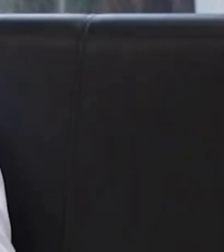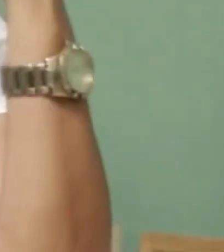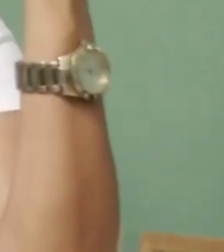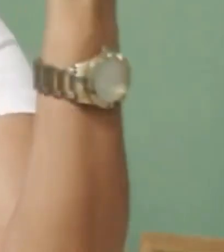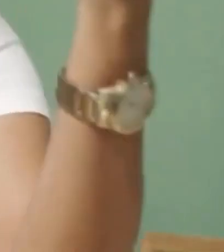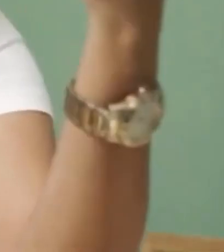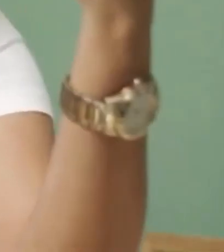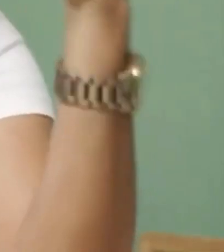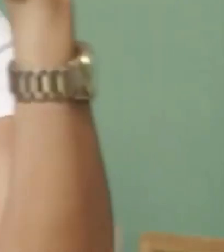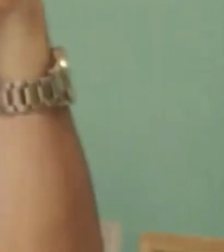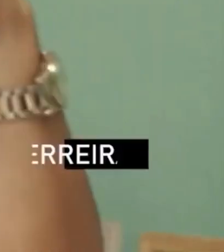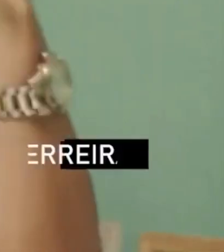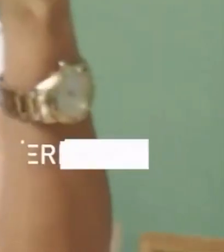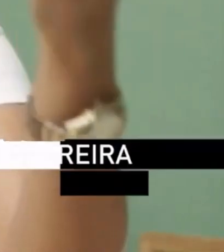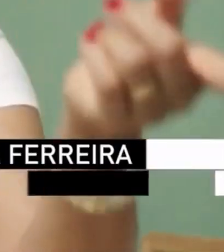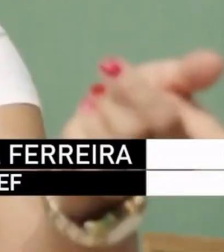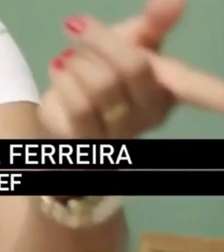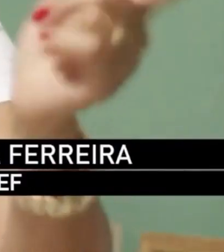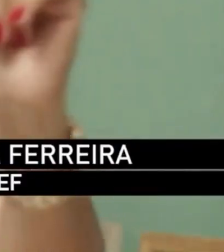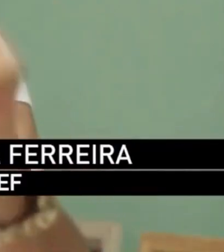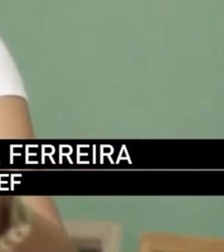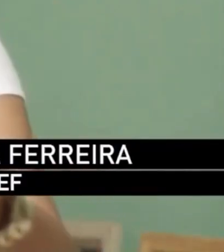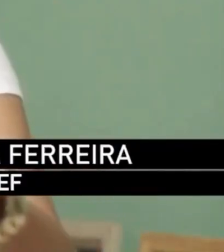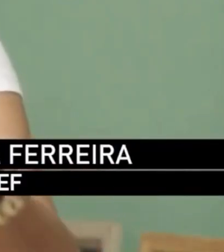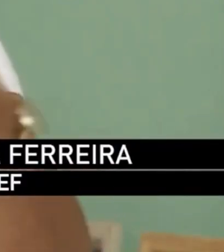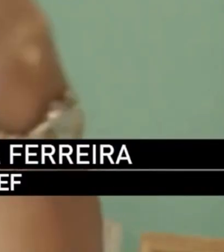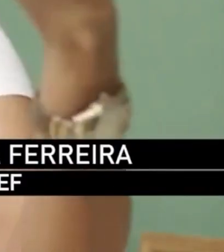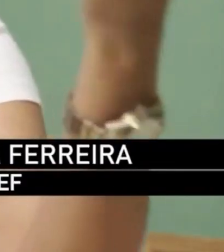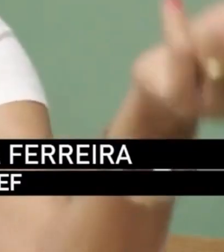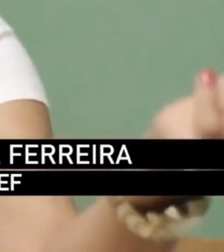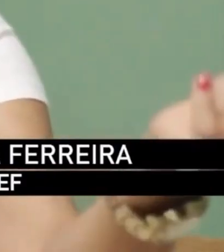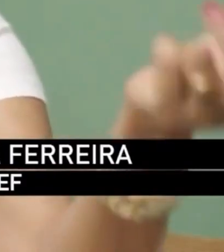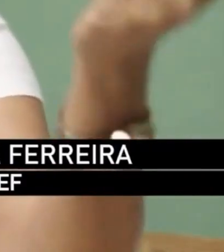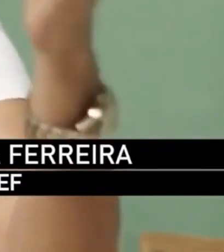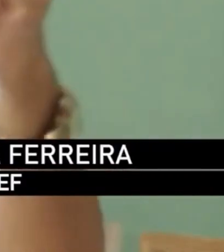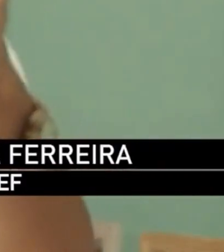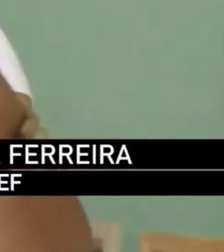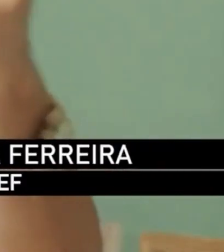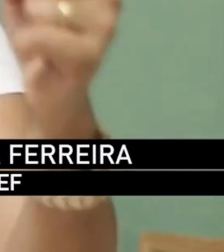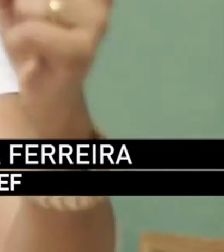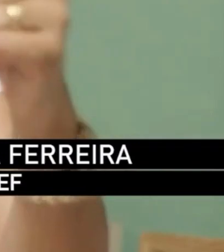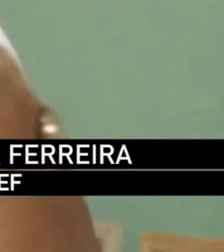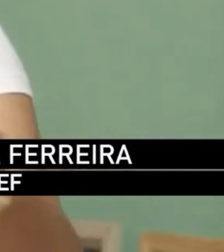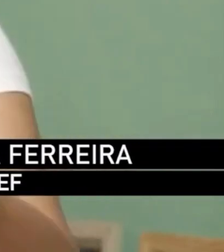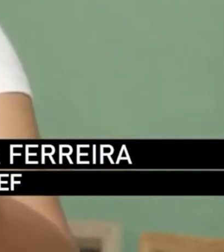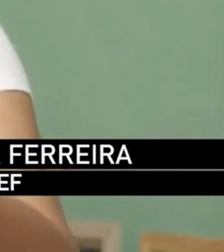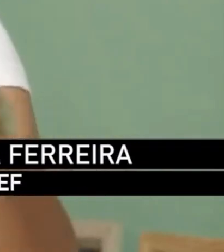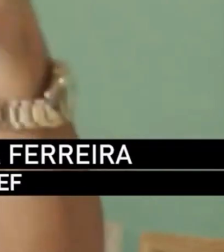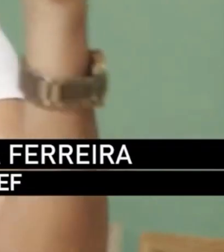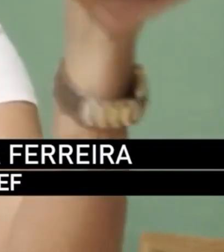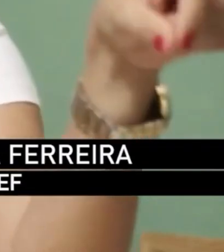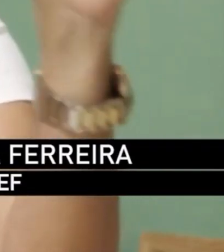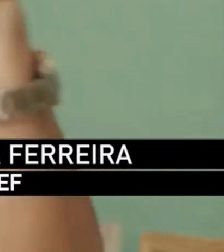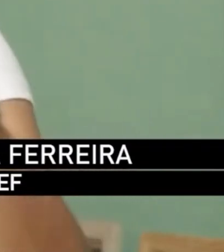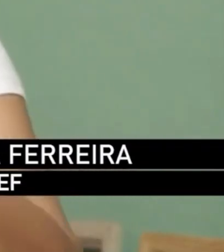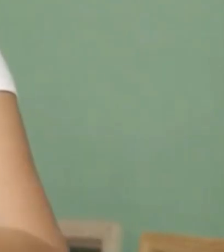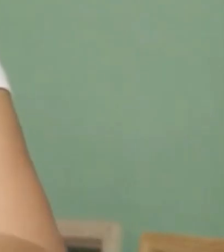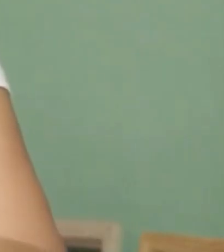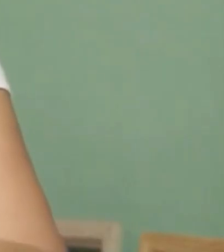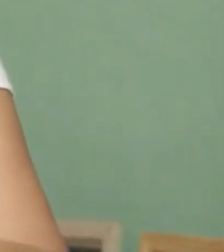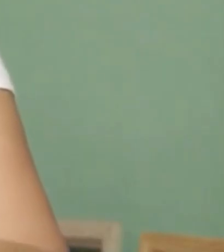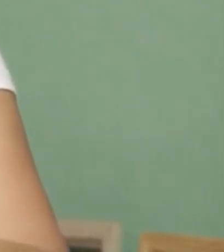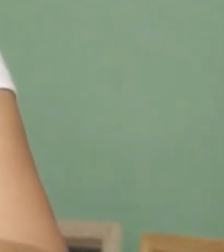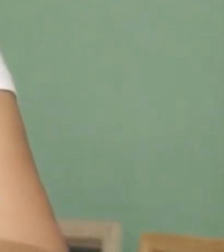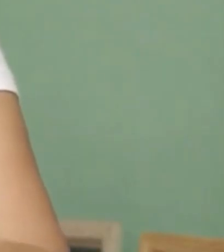seus filhos. Será que a família olha o caderno? E aí você descobre, não olha. Será que a família dialoga sobre isso? Não, não dialoga. A senhora sabia que ele já tinha